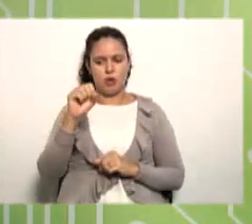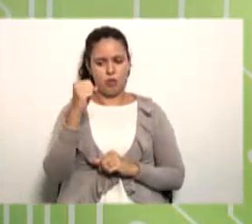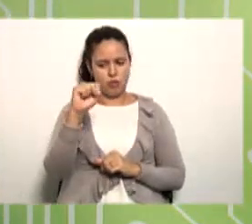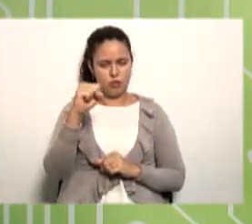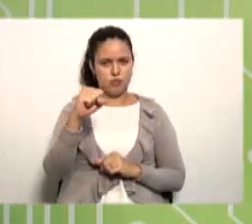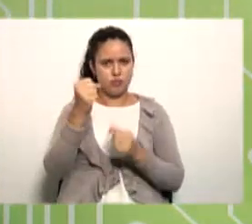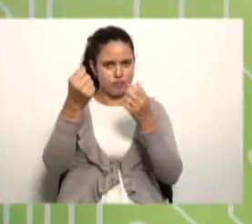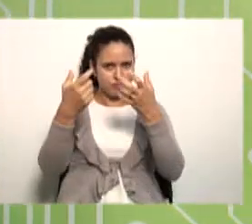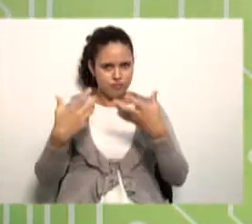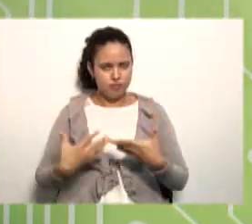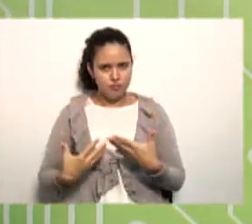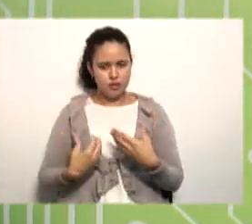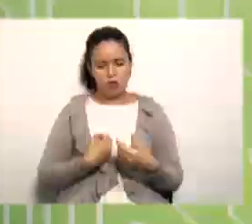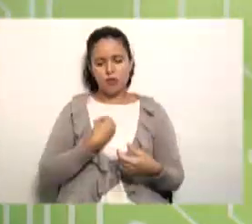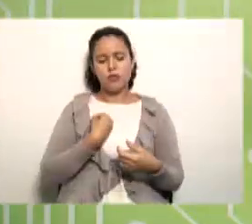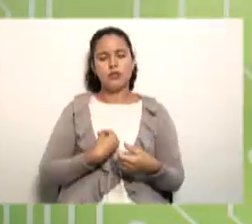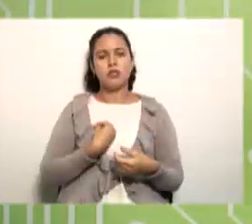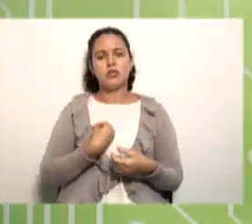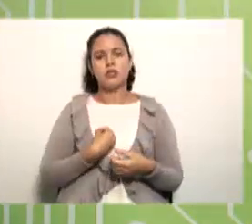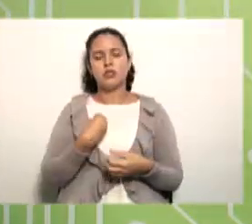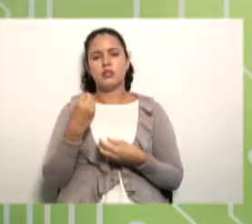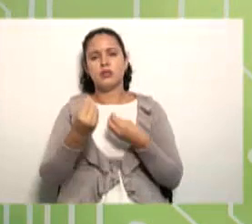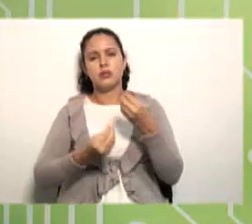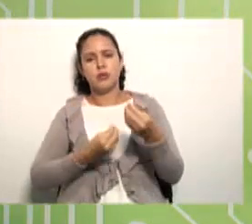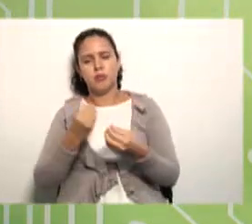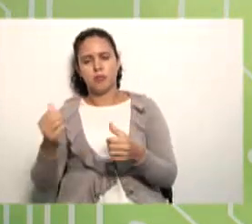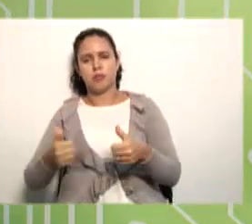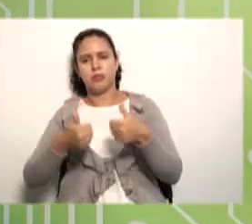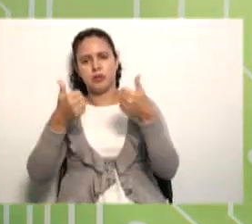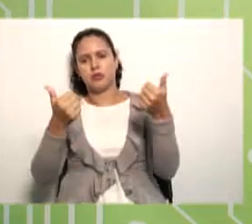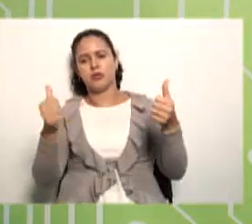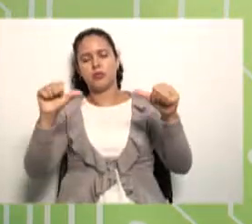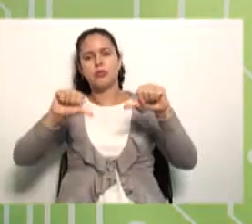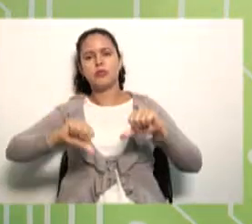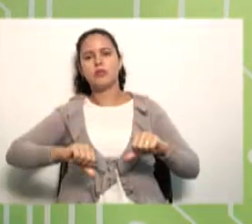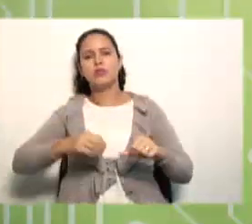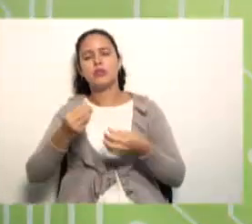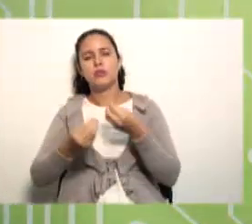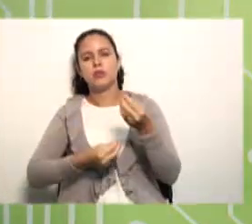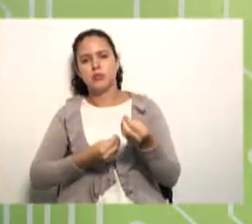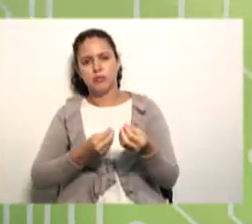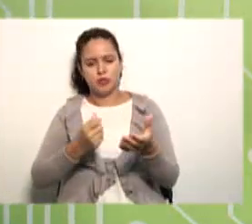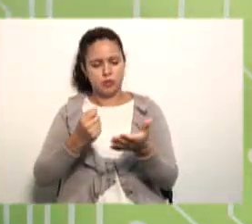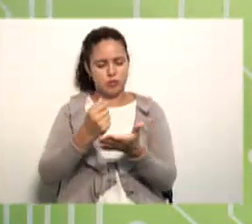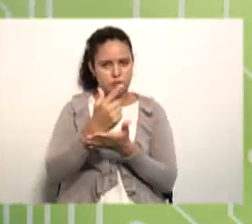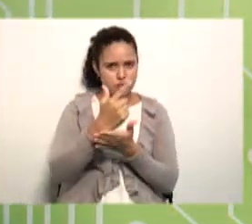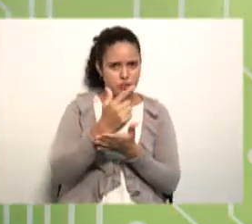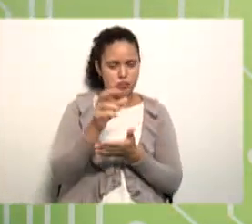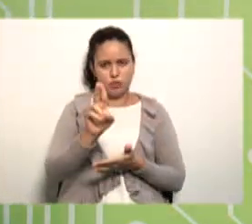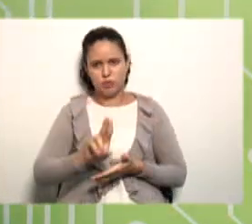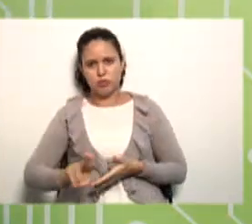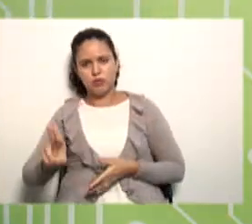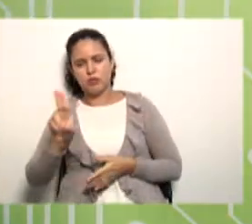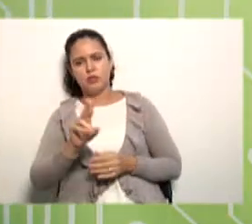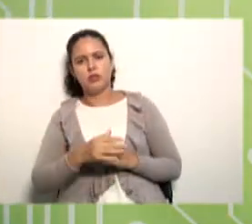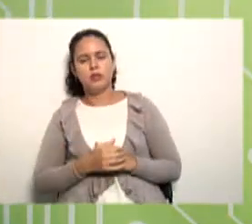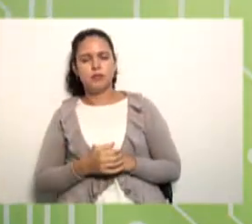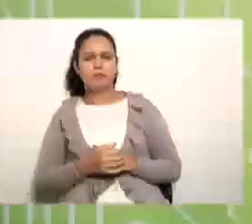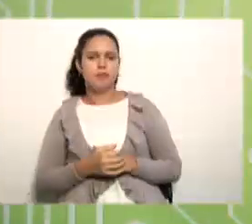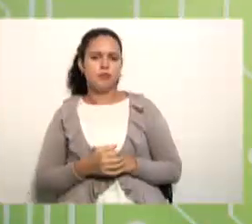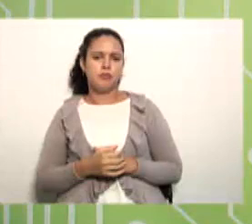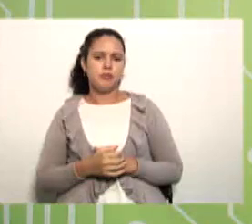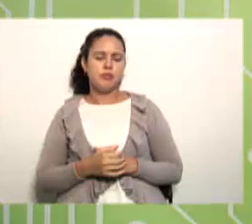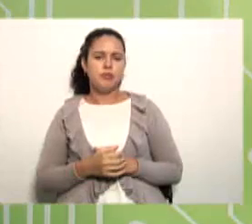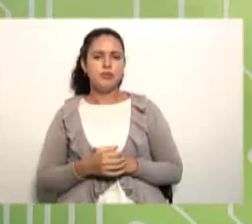vida. Porque economia, a gente sabe que qualidade de vida é produzir e consumir. Quando eu penso assim, quando eu posso pedir para vocês fazerem